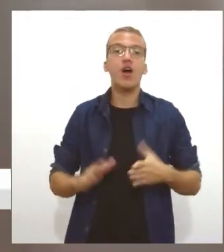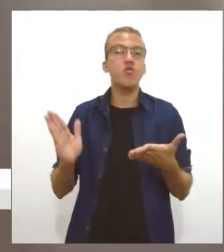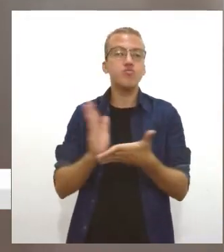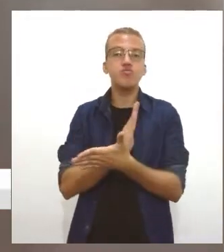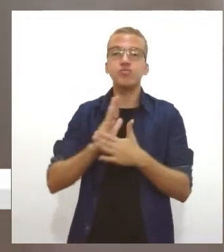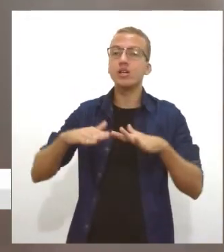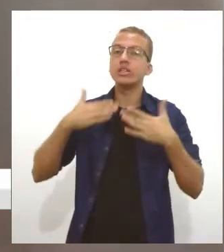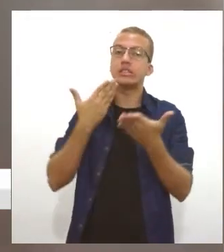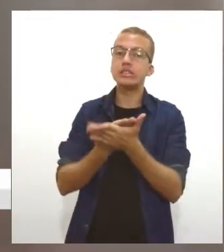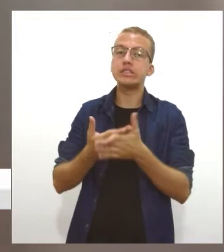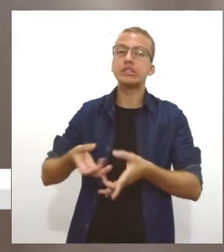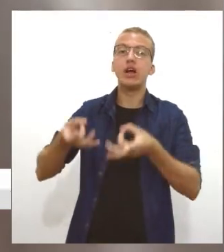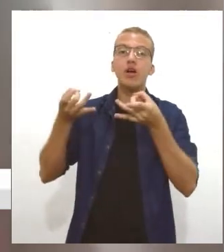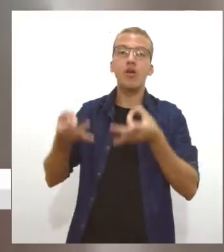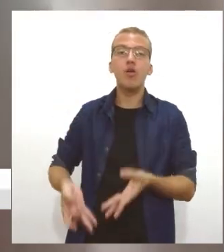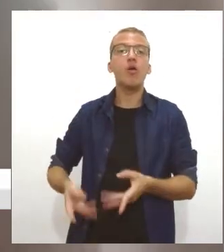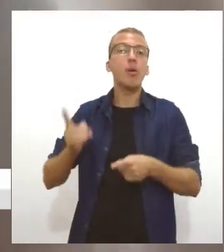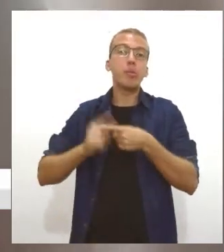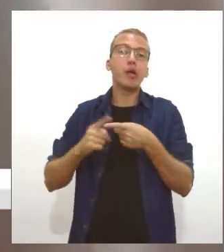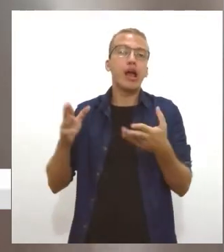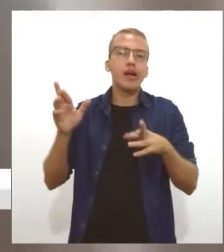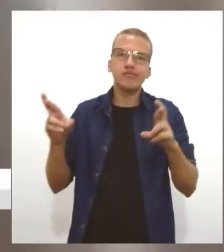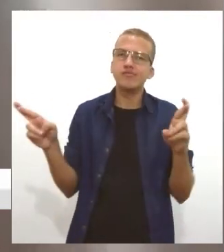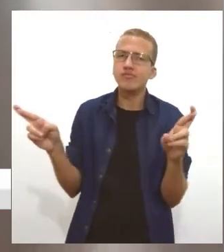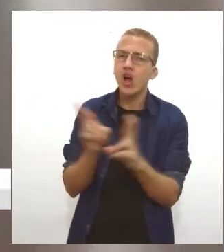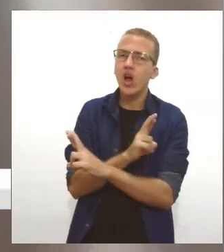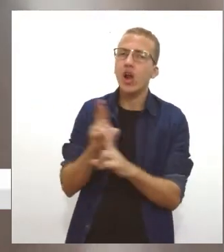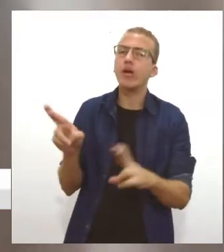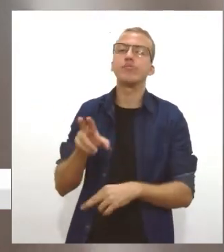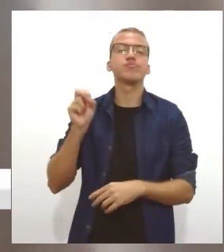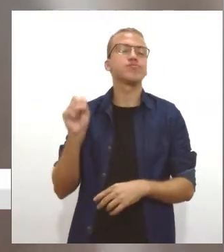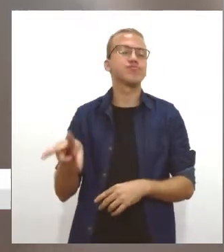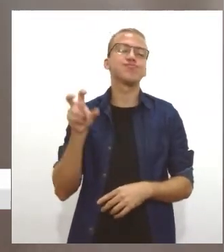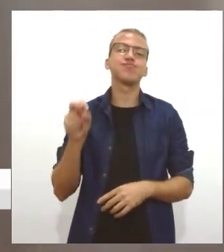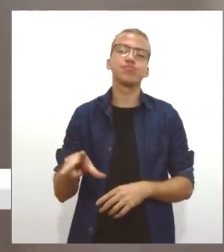vivem aí um relacionamento aí abusivo. E todo esse trabalho